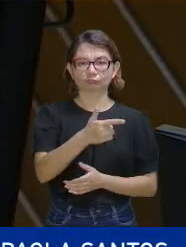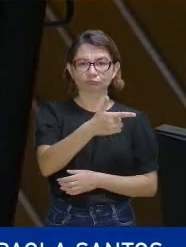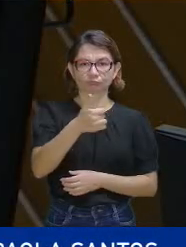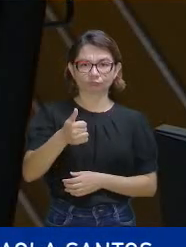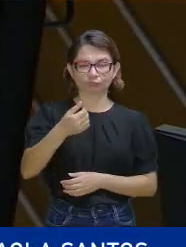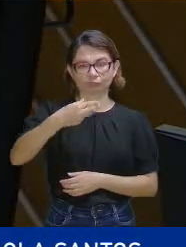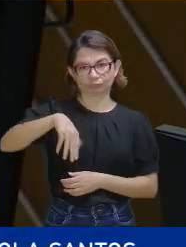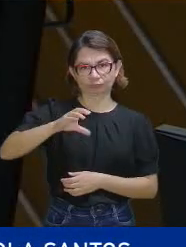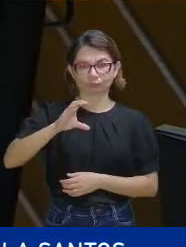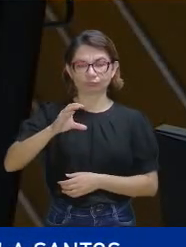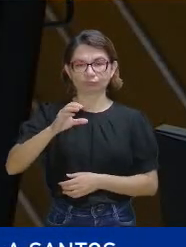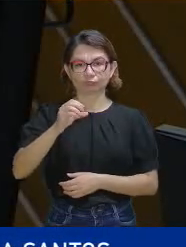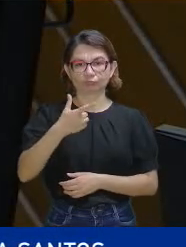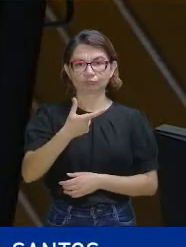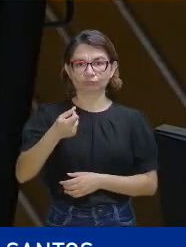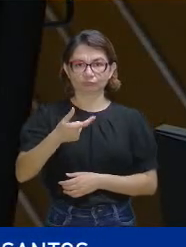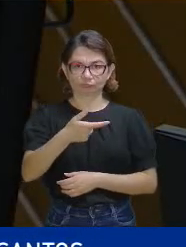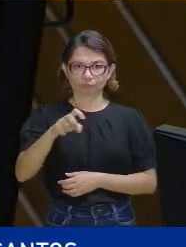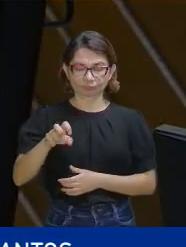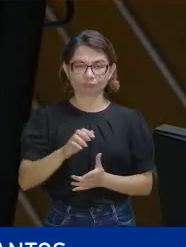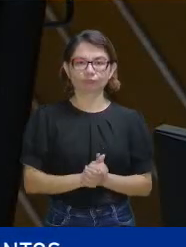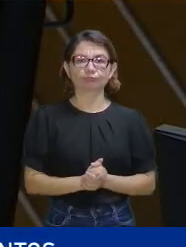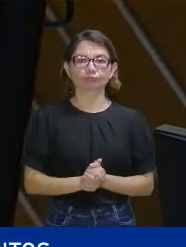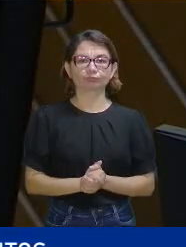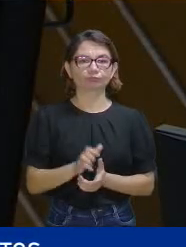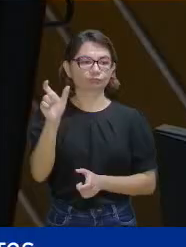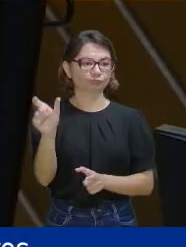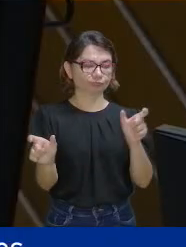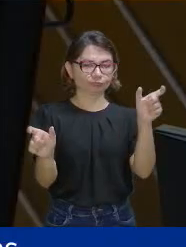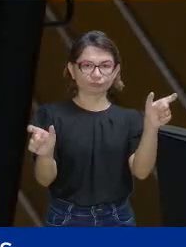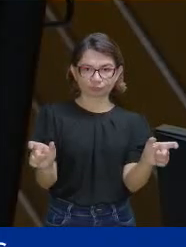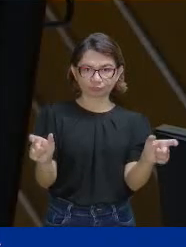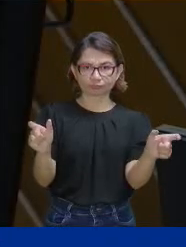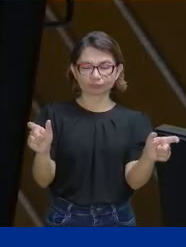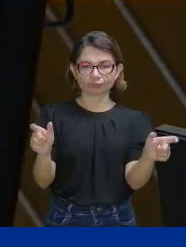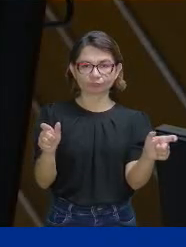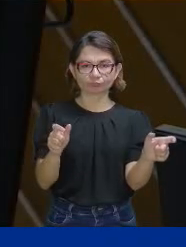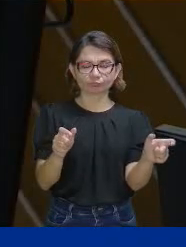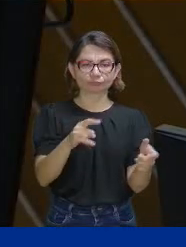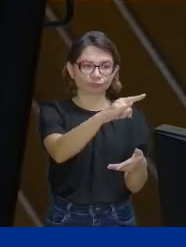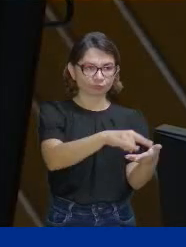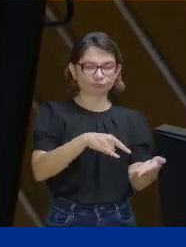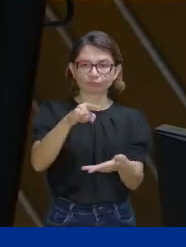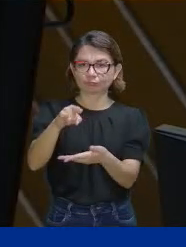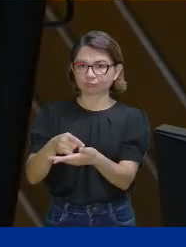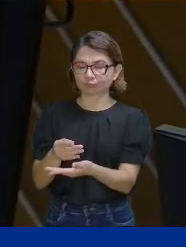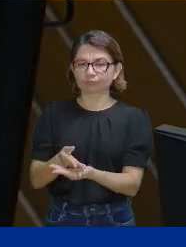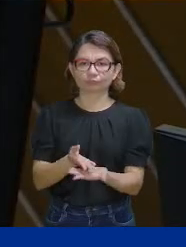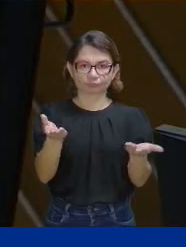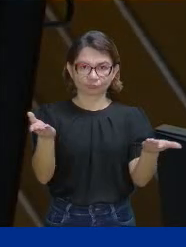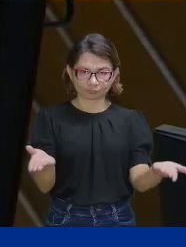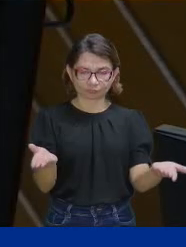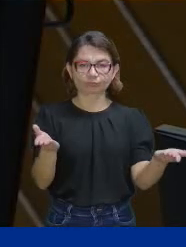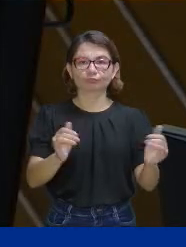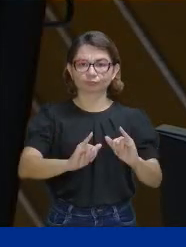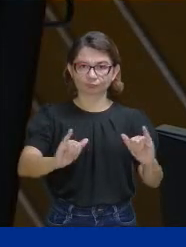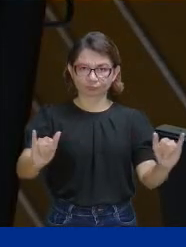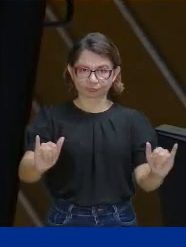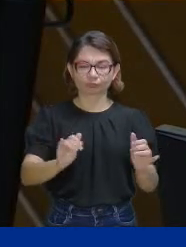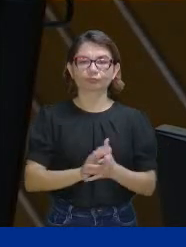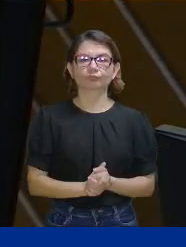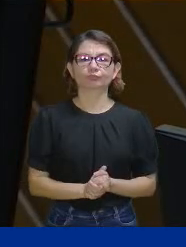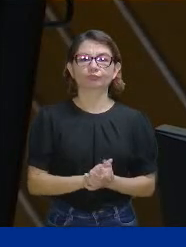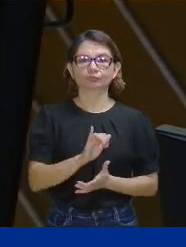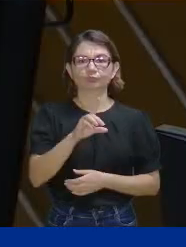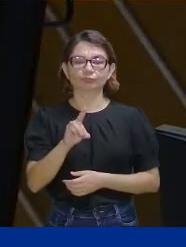de 2025, tendo sido as partes intimadas no dia 24 de março de 2025 conforme atestam os documentos nos IDs